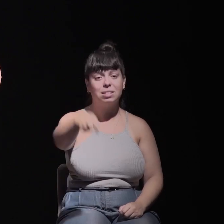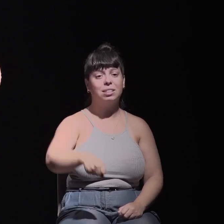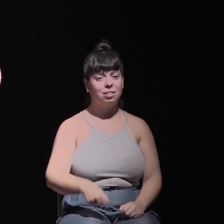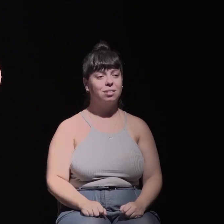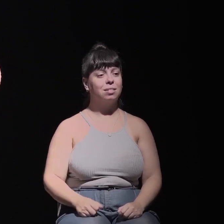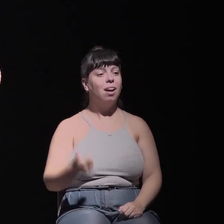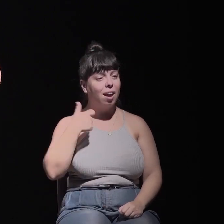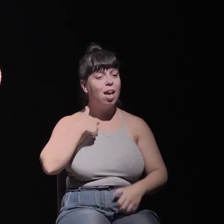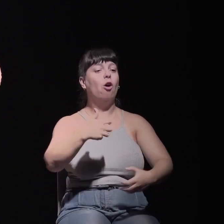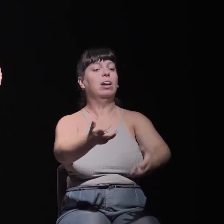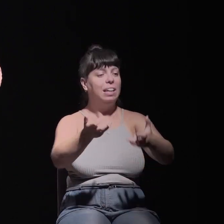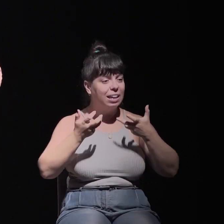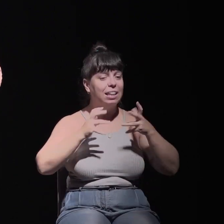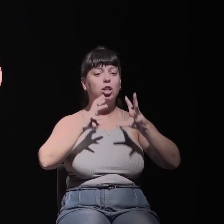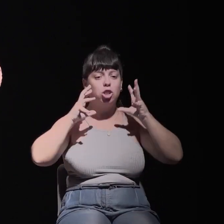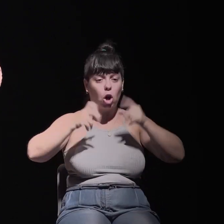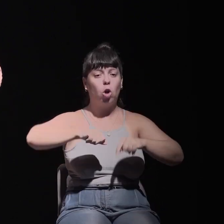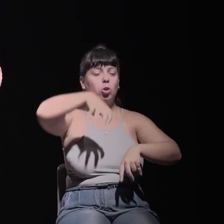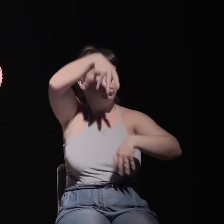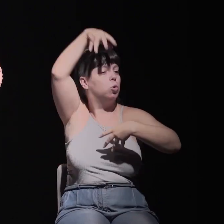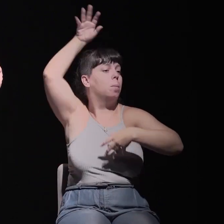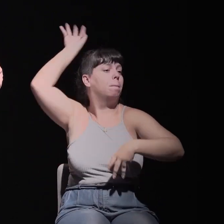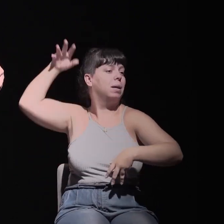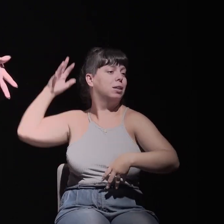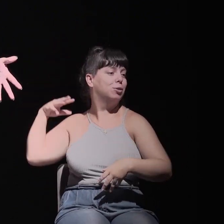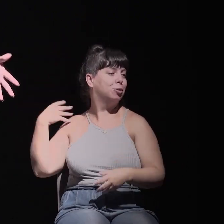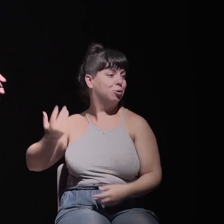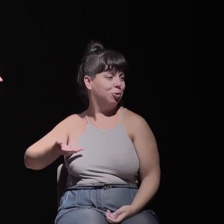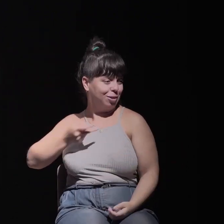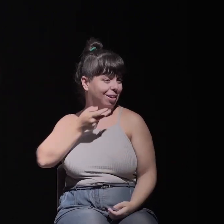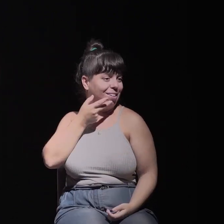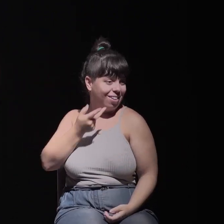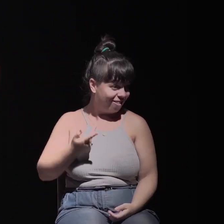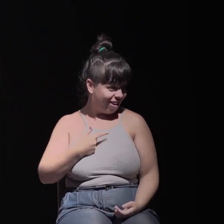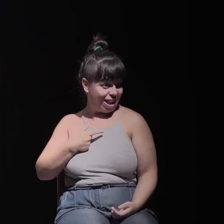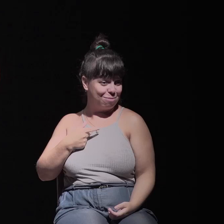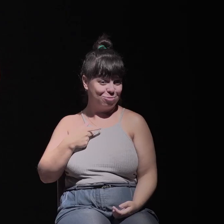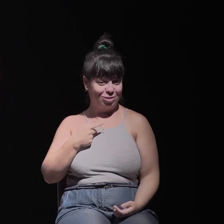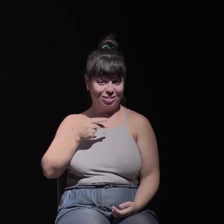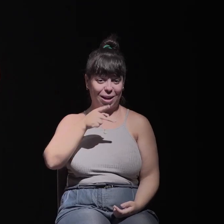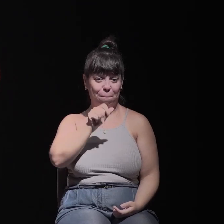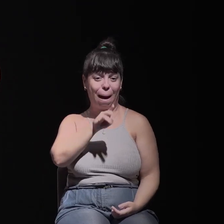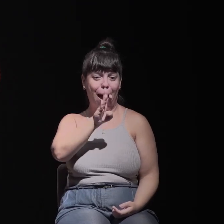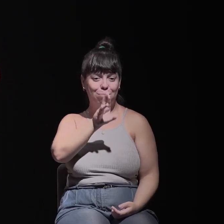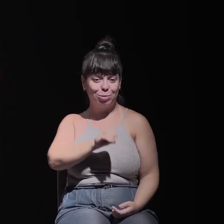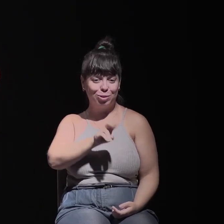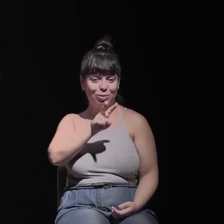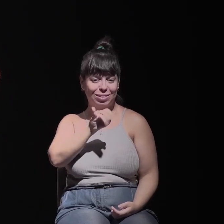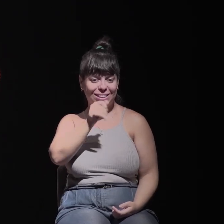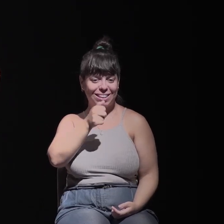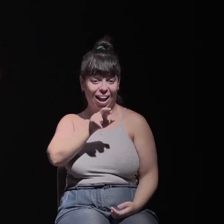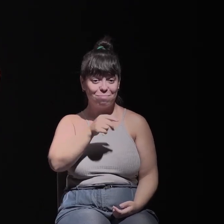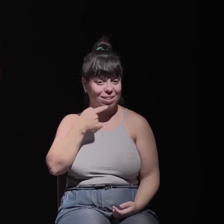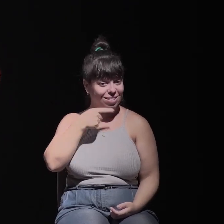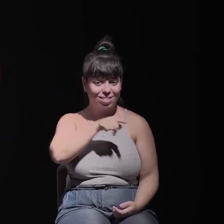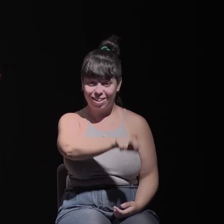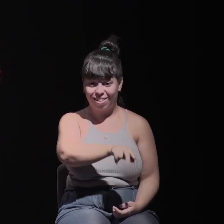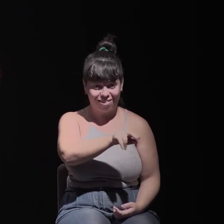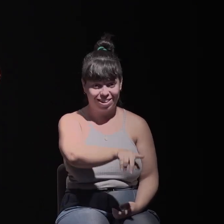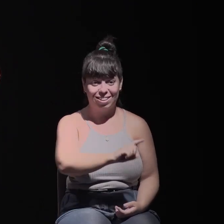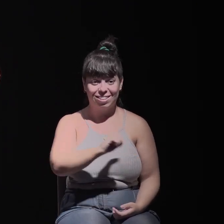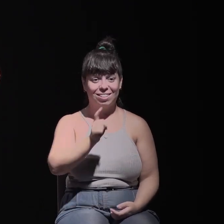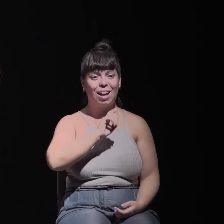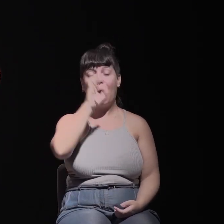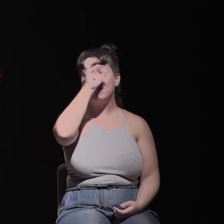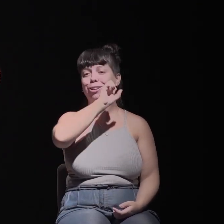Queria que as crianças saíssem todas de peruca e cantando o Diz que me dá Pablo Vittar. Queria, mas não é isso que vai acontecer. Estou usando a